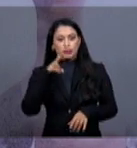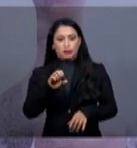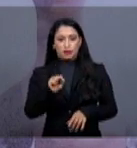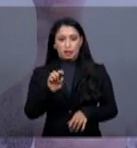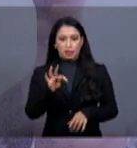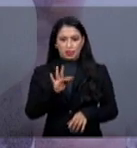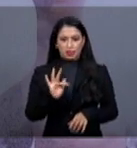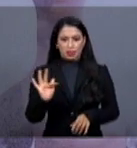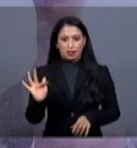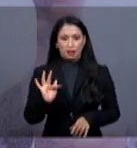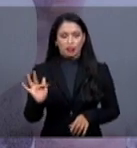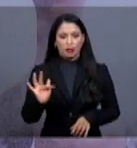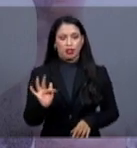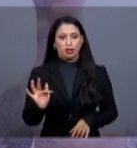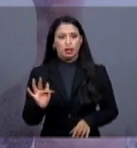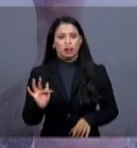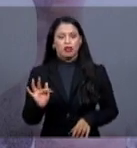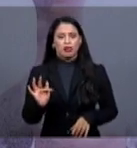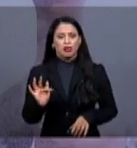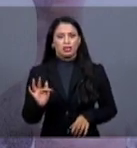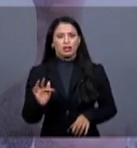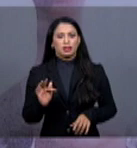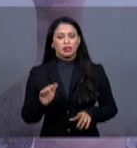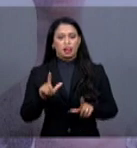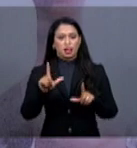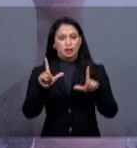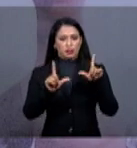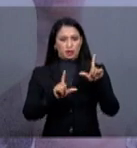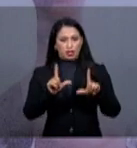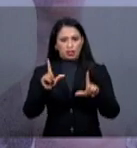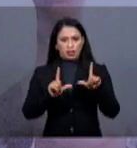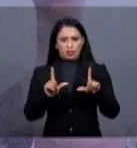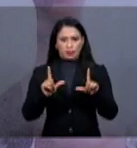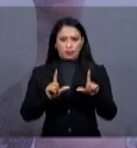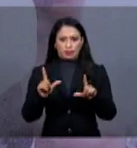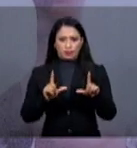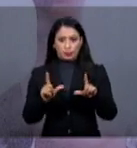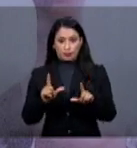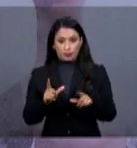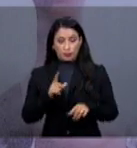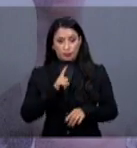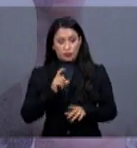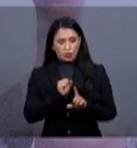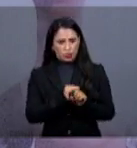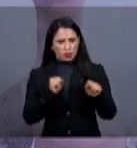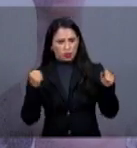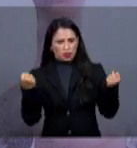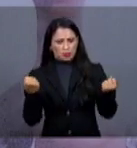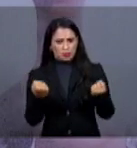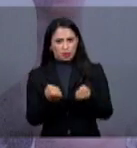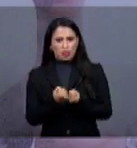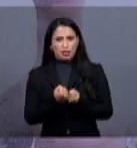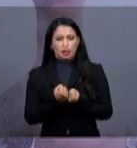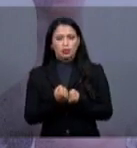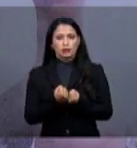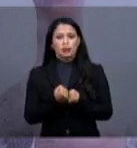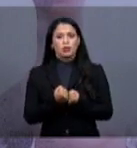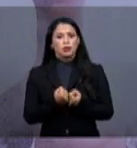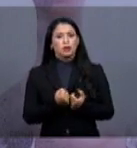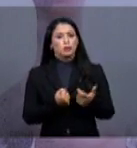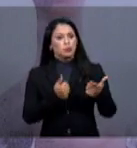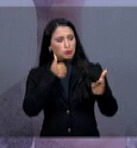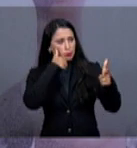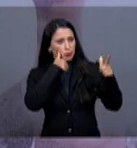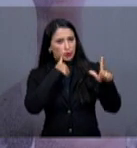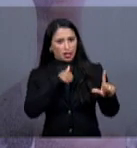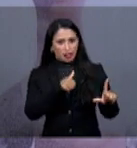Tribunal Federal. Eu sou Mariana Xavier e retomamos agora os trabalhos do seminário Por Estas. No canto direito inferior, a janela da intérprete